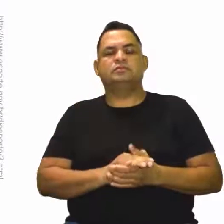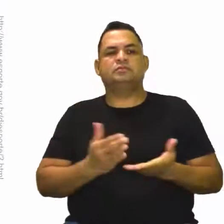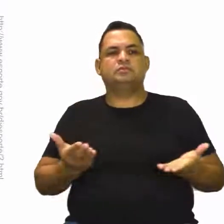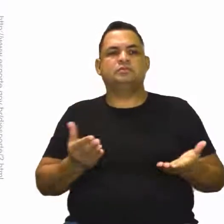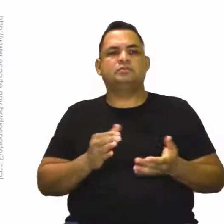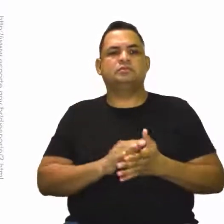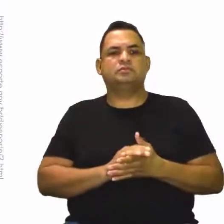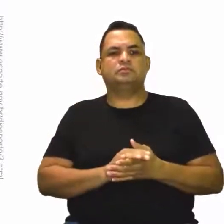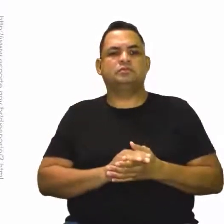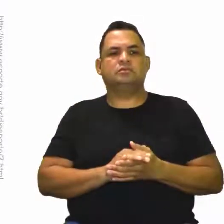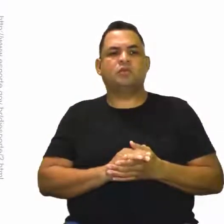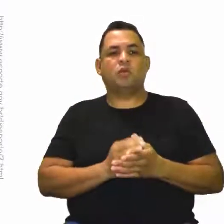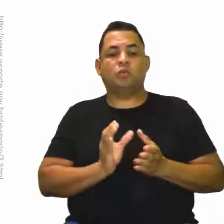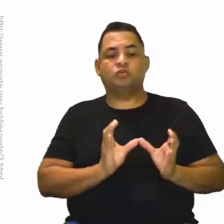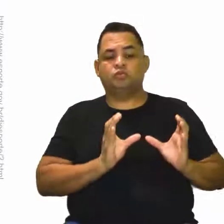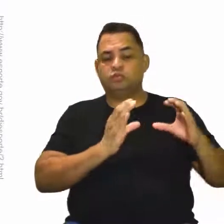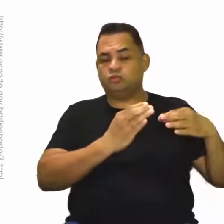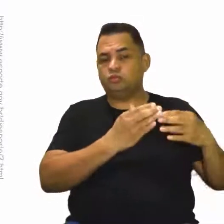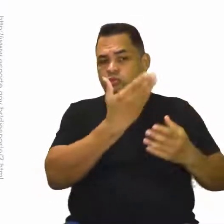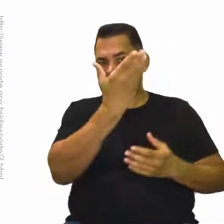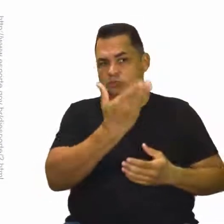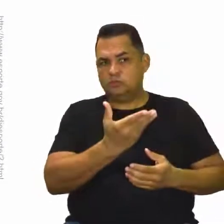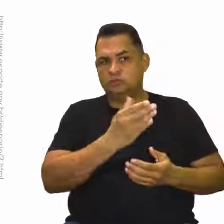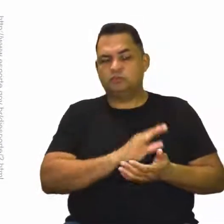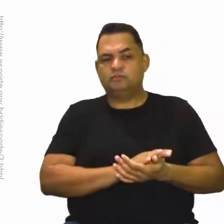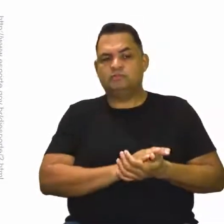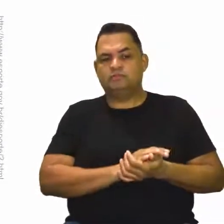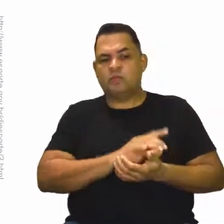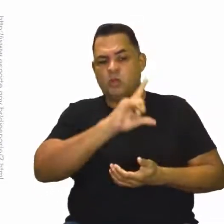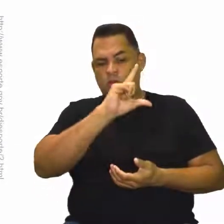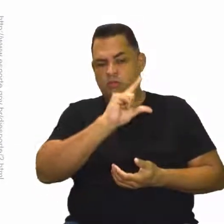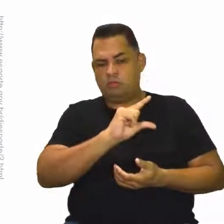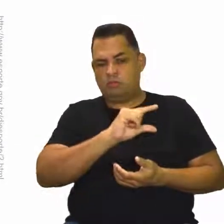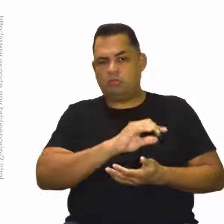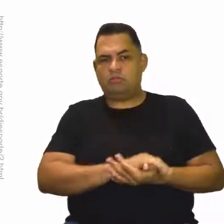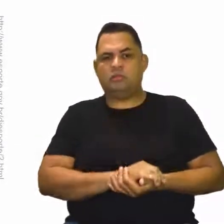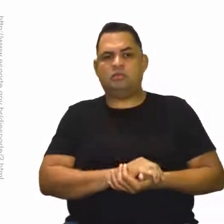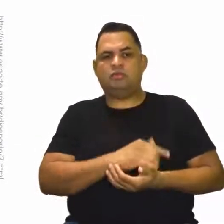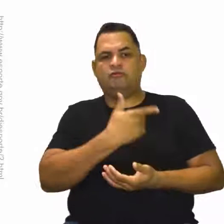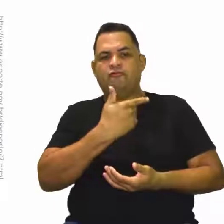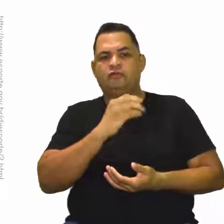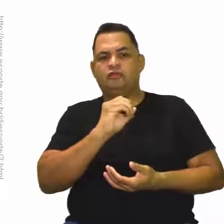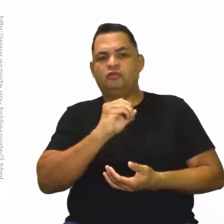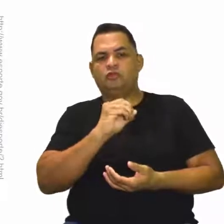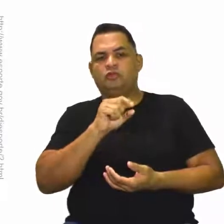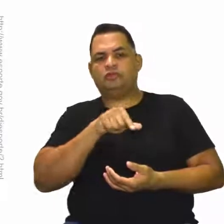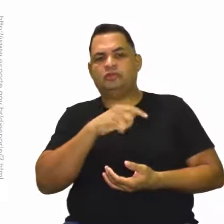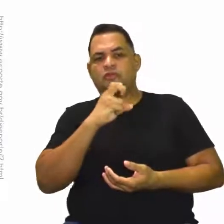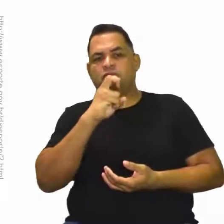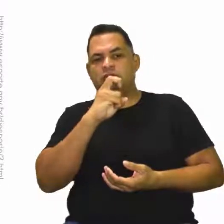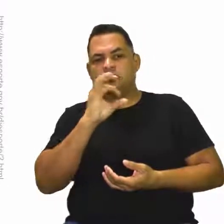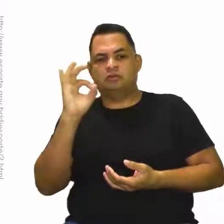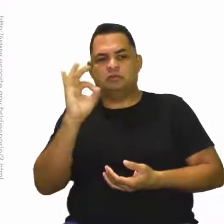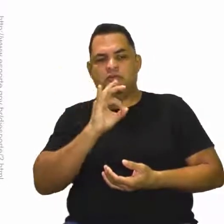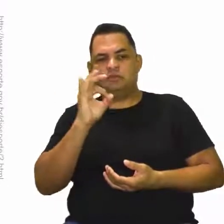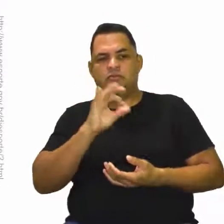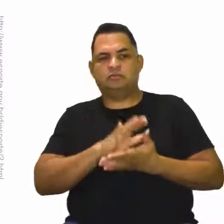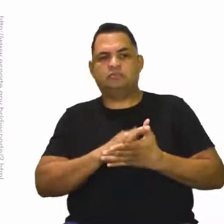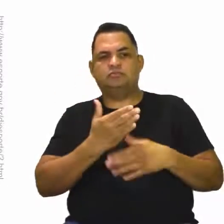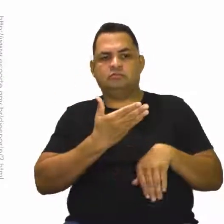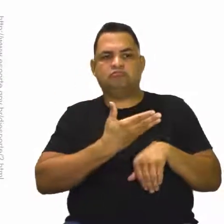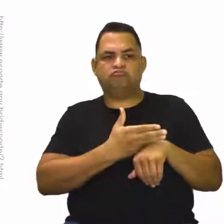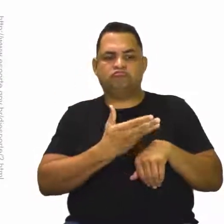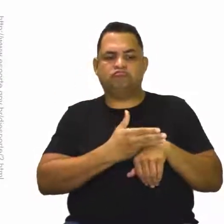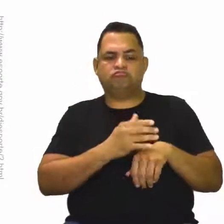um outro grupo, um pouco menor, de 28,5% se dizia aí praticante